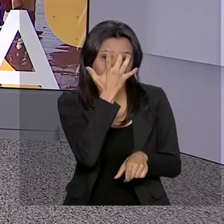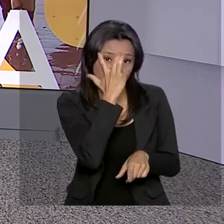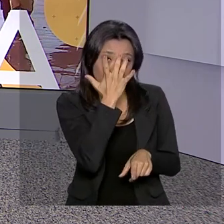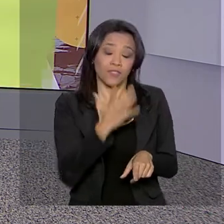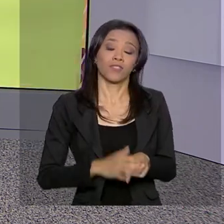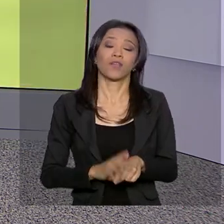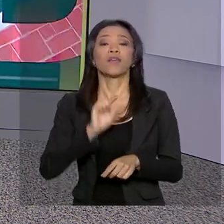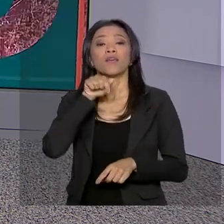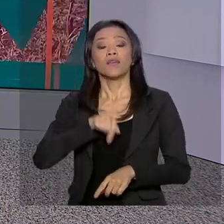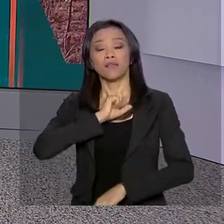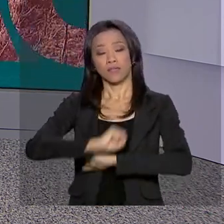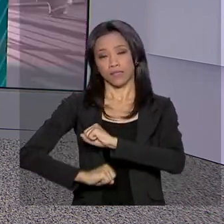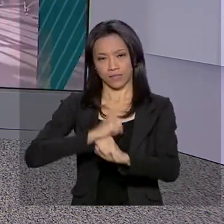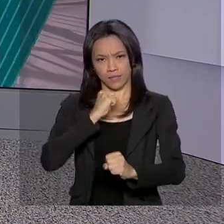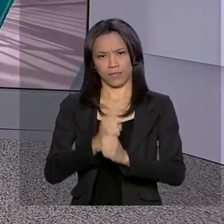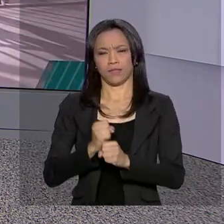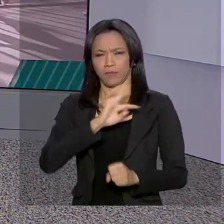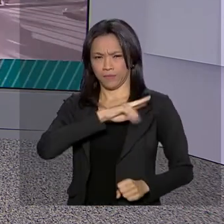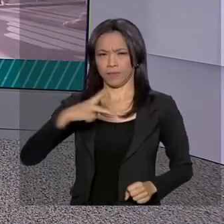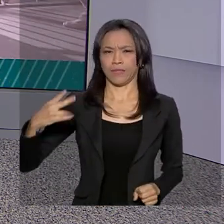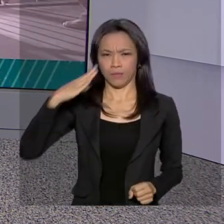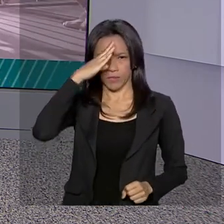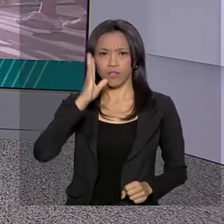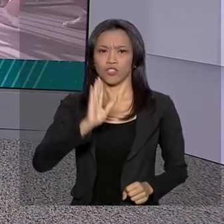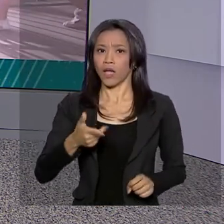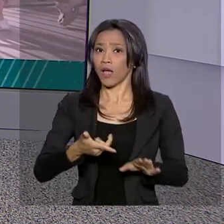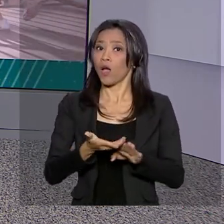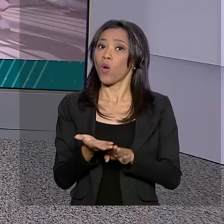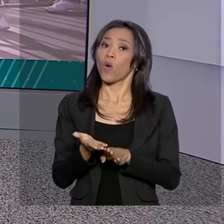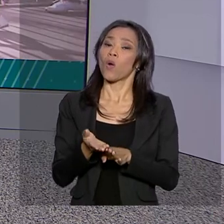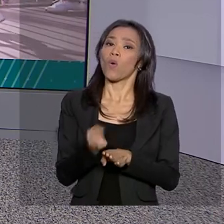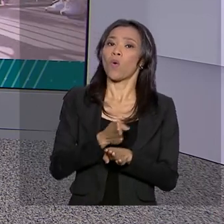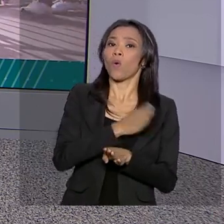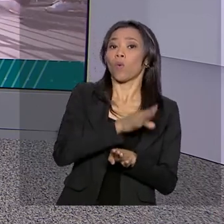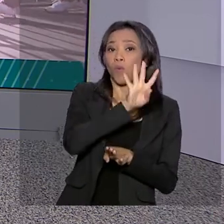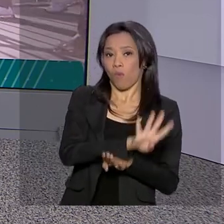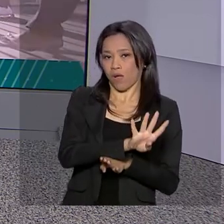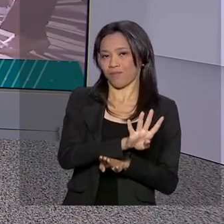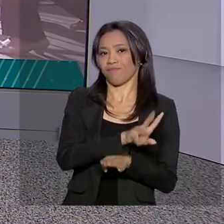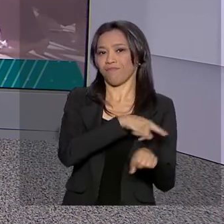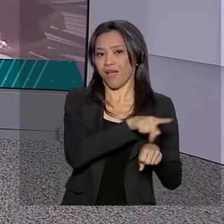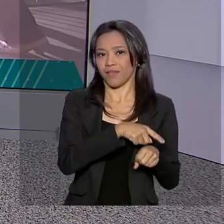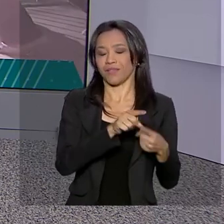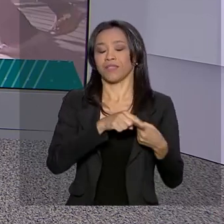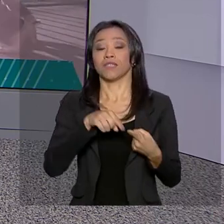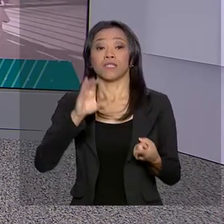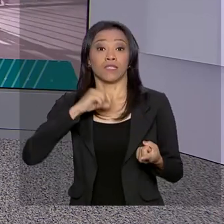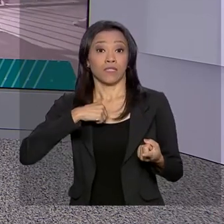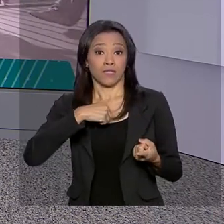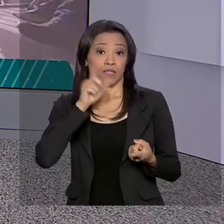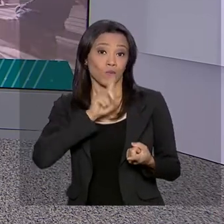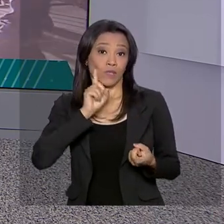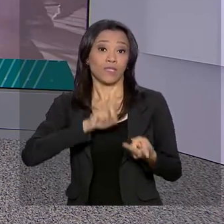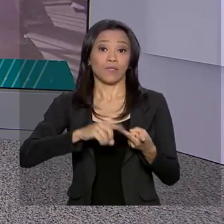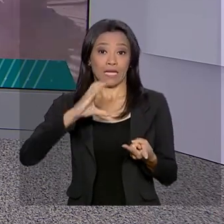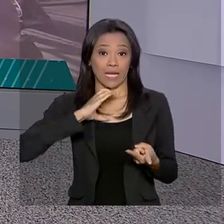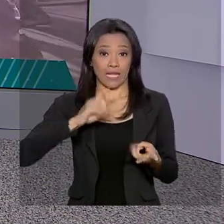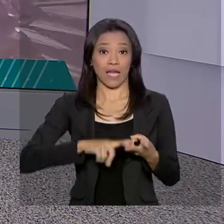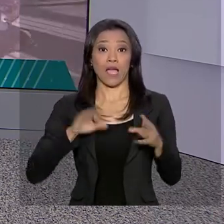Neste ano, o presidente Bolsonaro já havia isentado de visto outros quatro países, Estados Unidos, Canadá, Austrália e Japão.